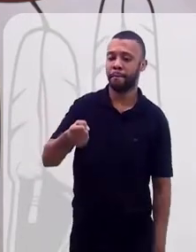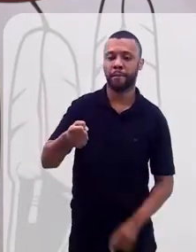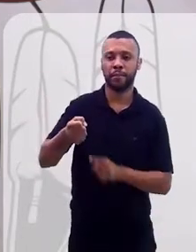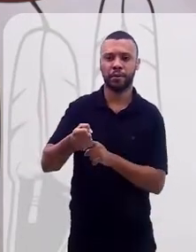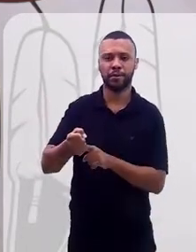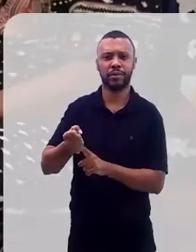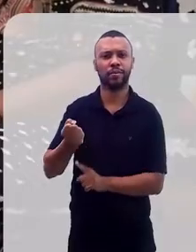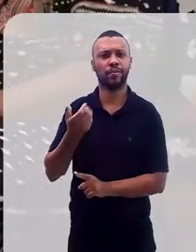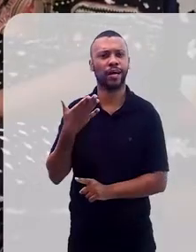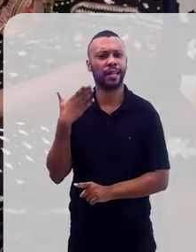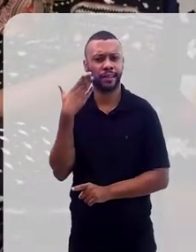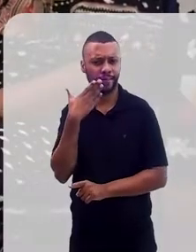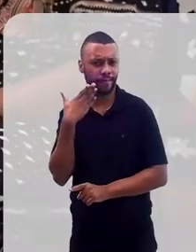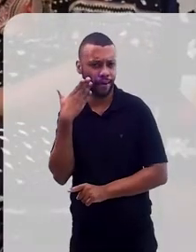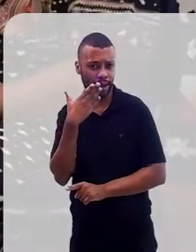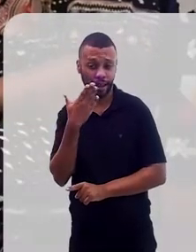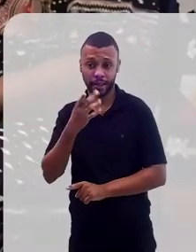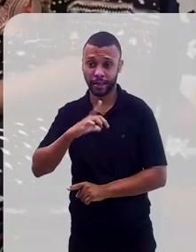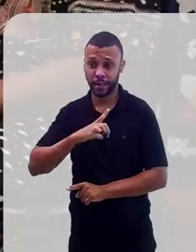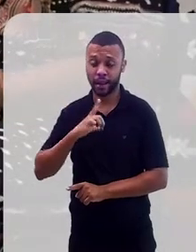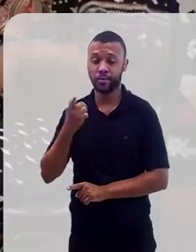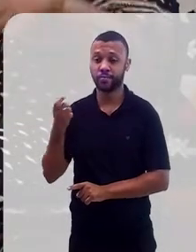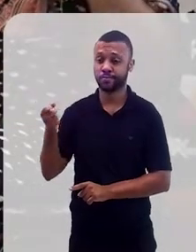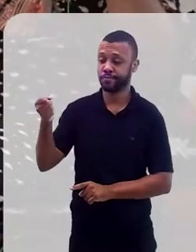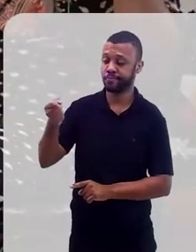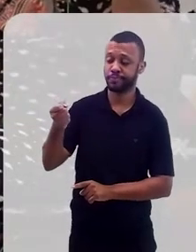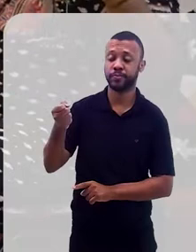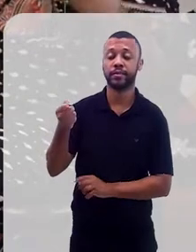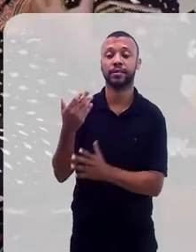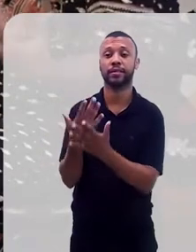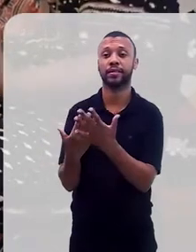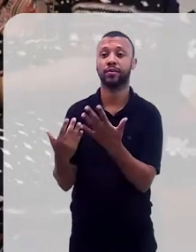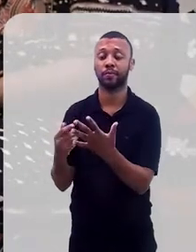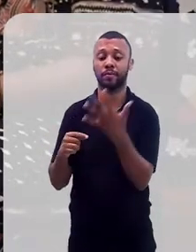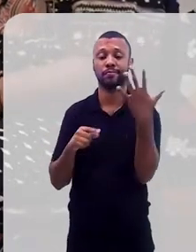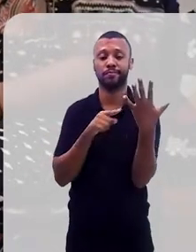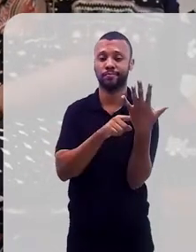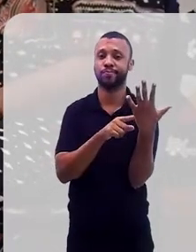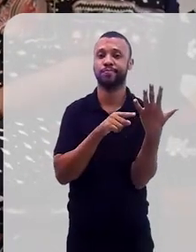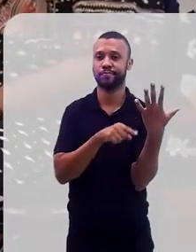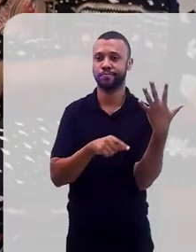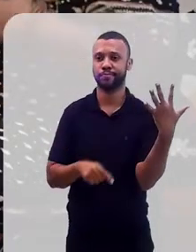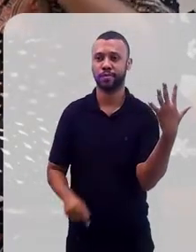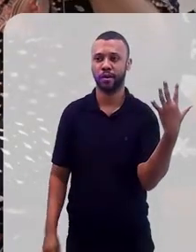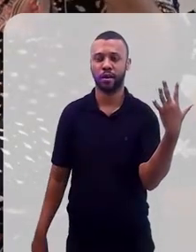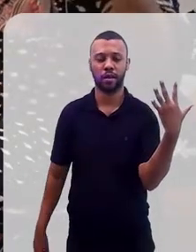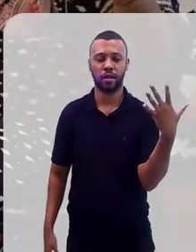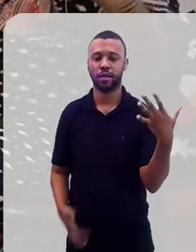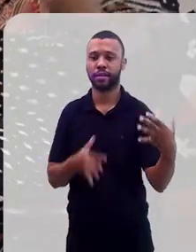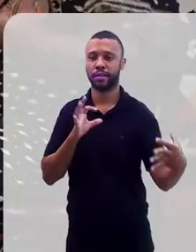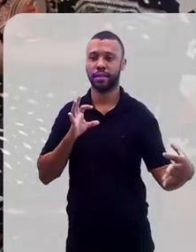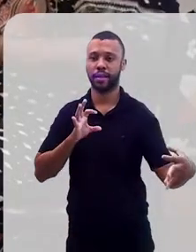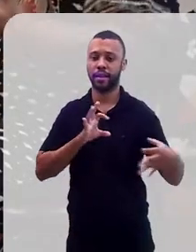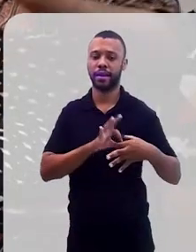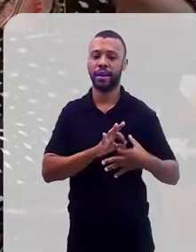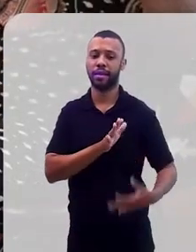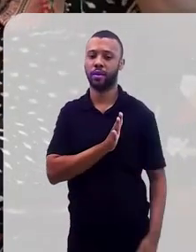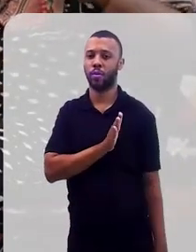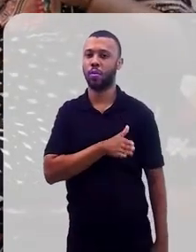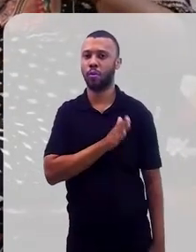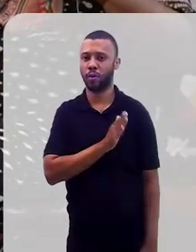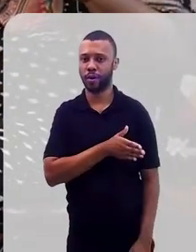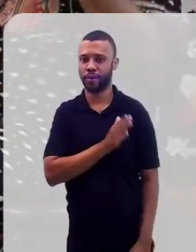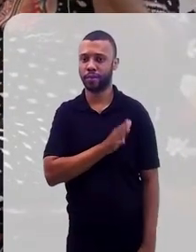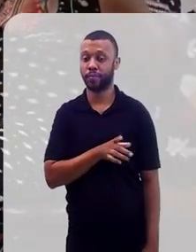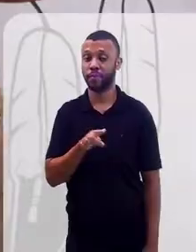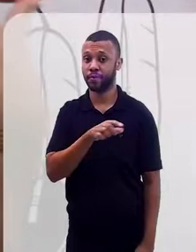fala. O bastão da fala, ele é um segmento da sua mão esquerda, essa mão mais ligada